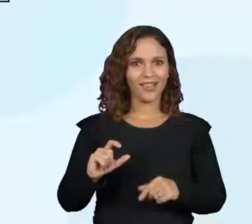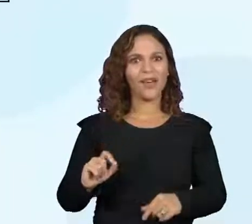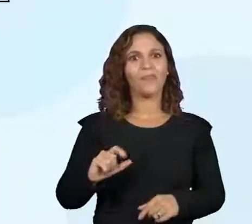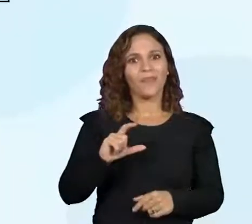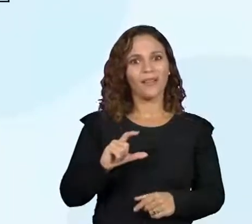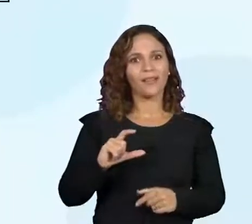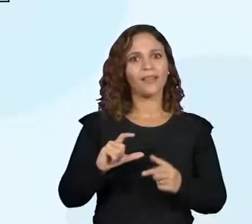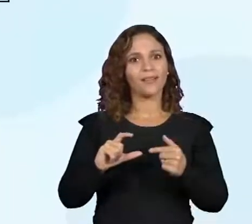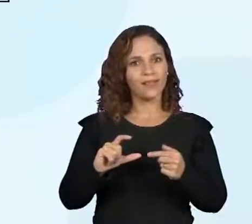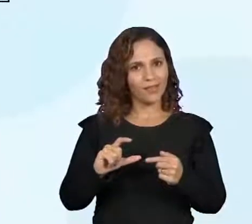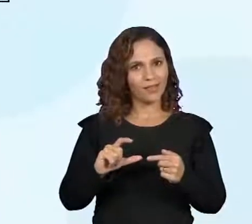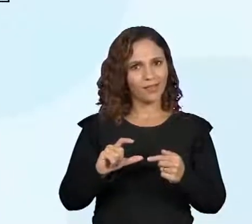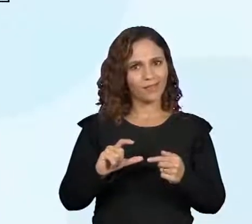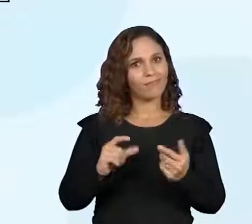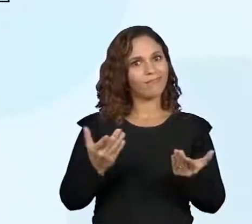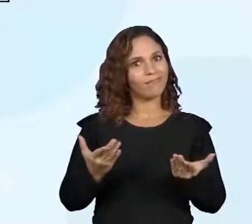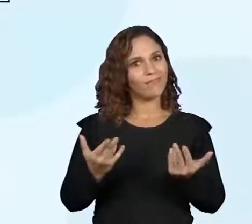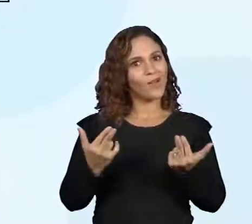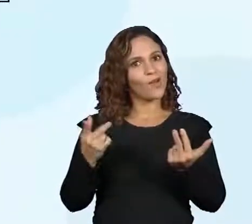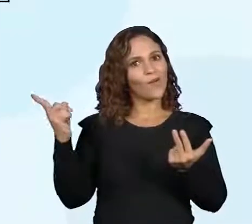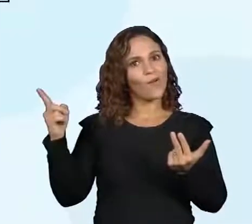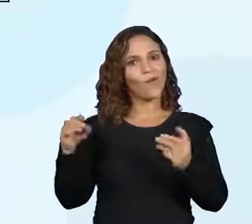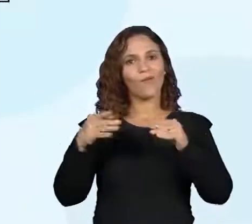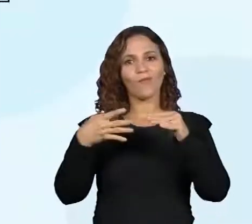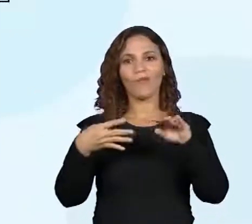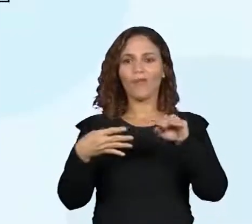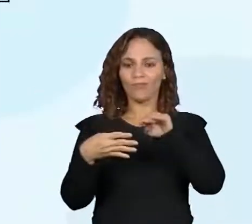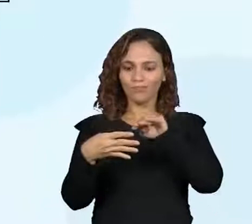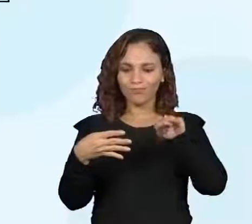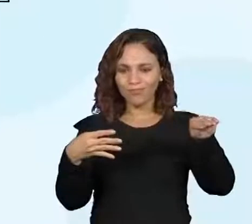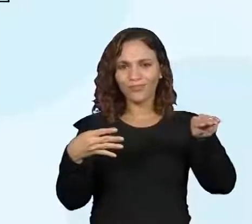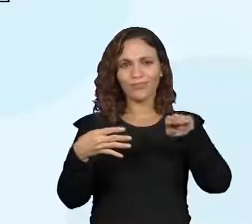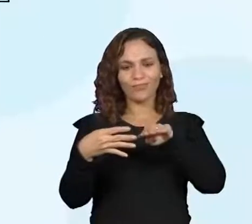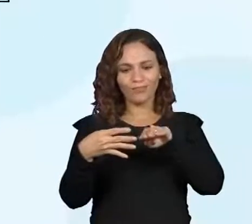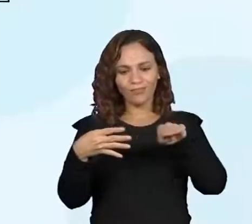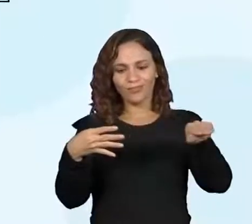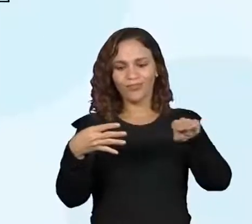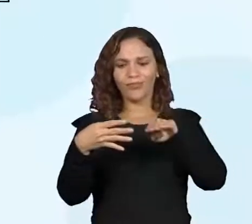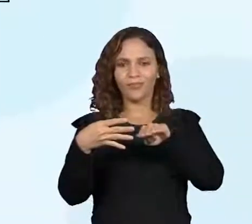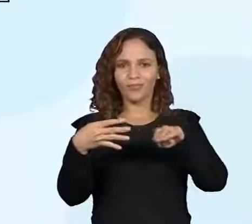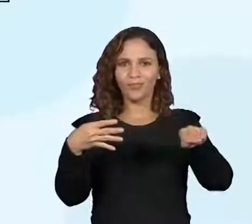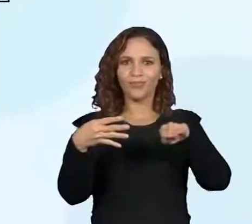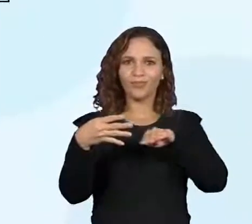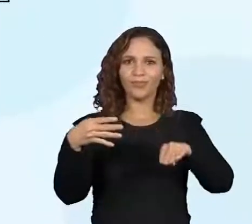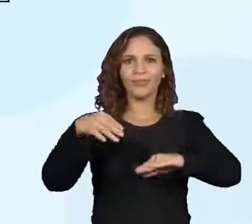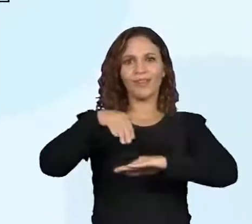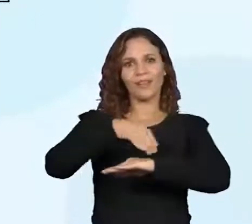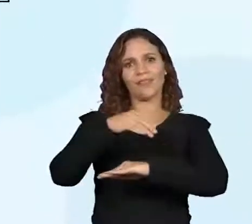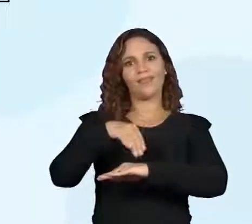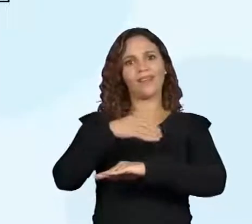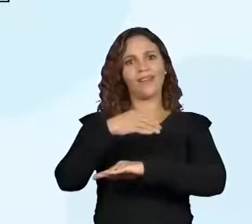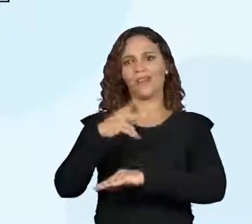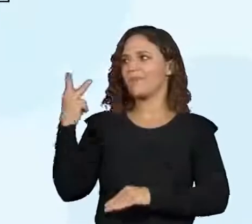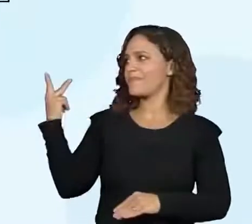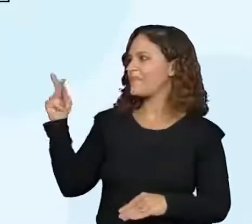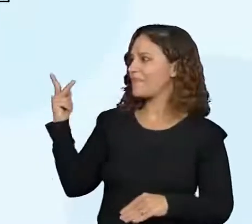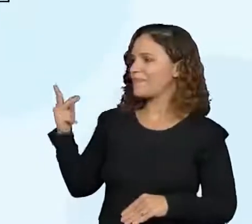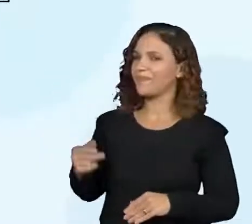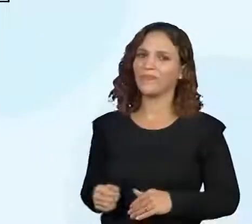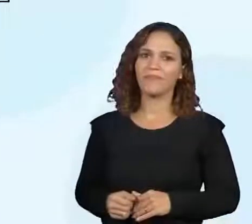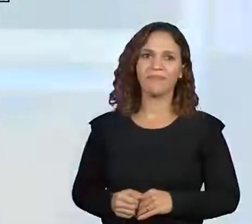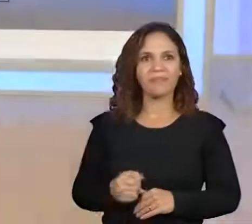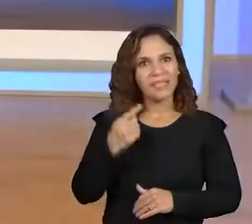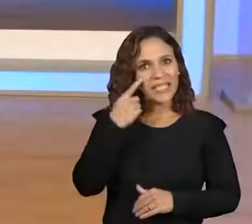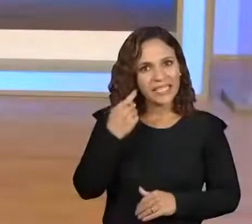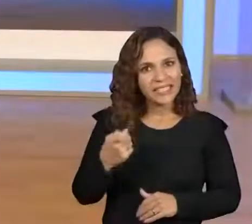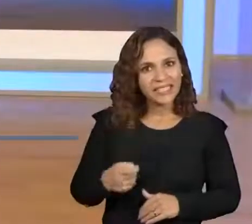aqui que a gente fez com a prateleira do carrinho, prateleiras com carrinhos do Otávio.